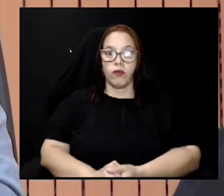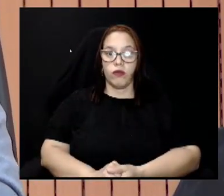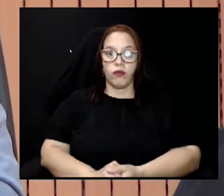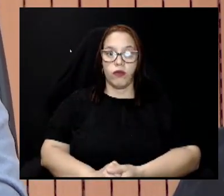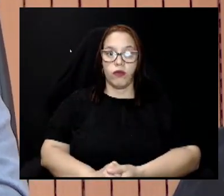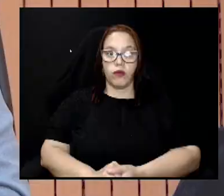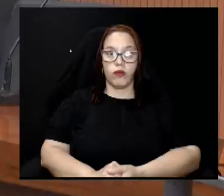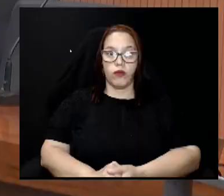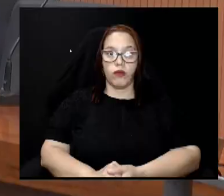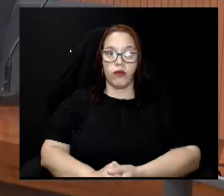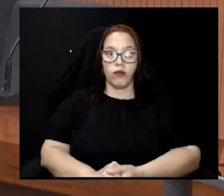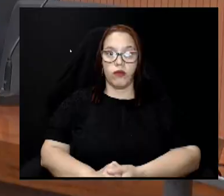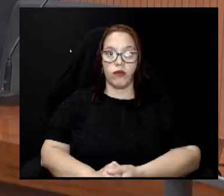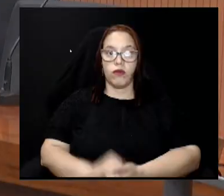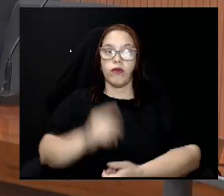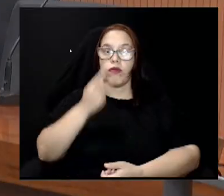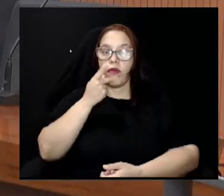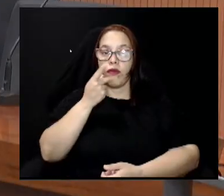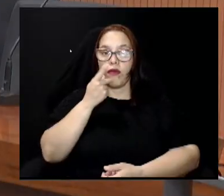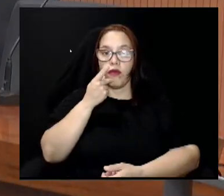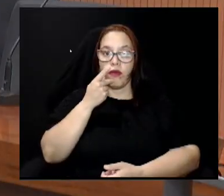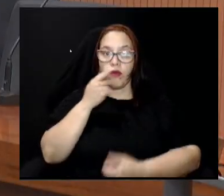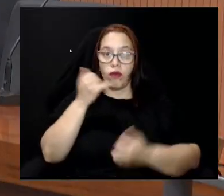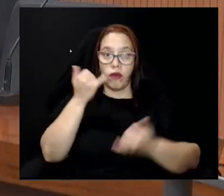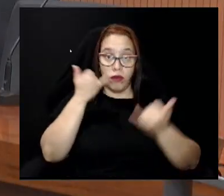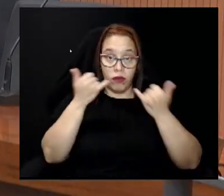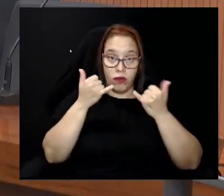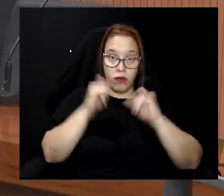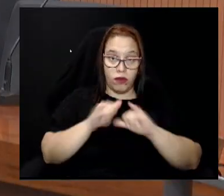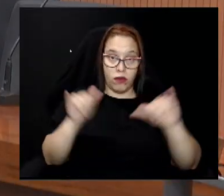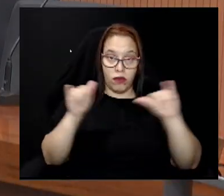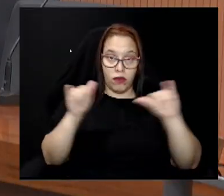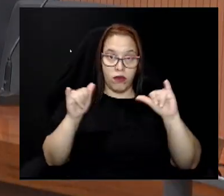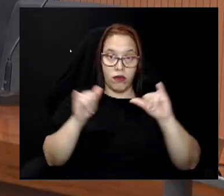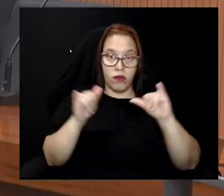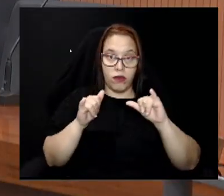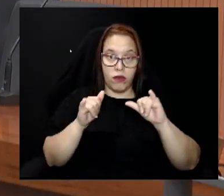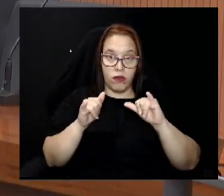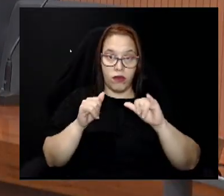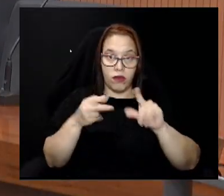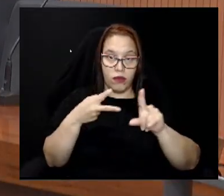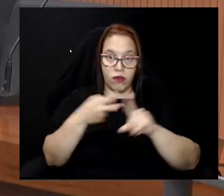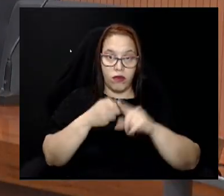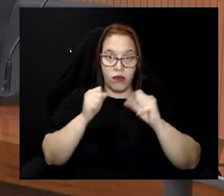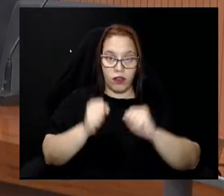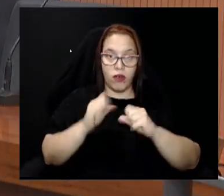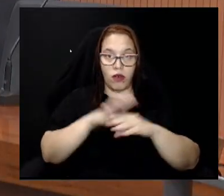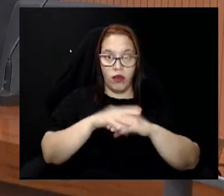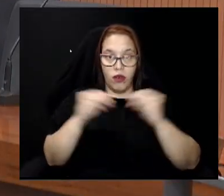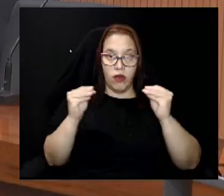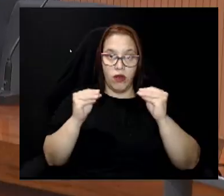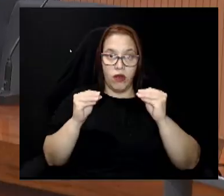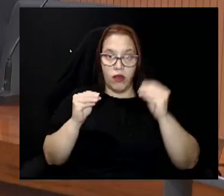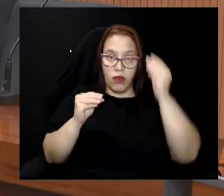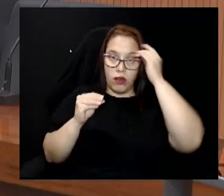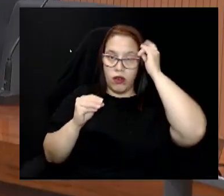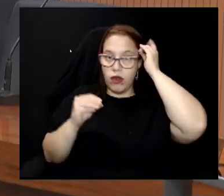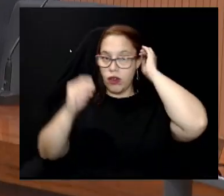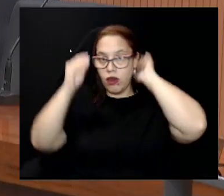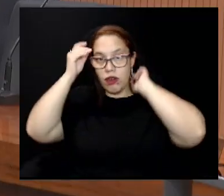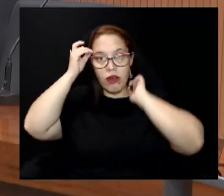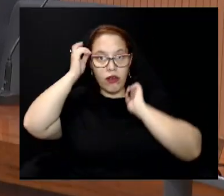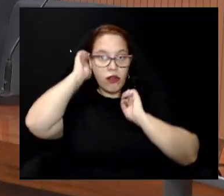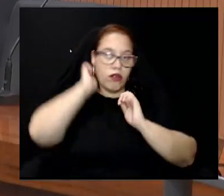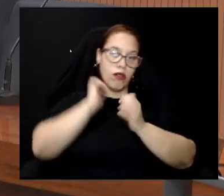Você falou que viu uma reportagem, né, sobre uma notícia de uma vacina que poderia curar o câncer. Isso a gente sempre vê, né,